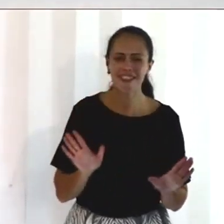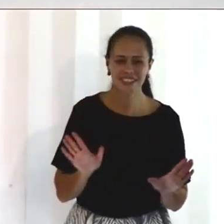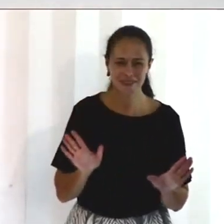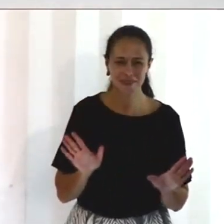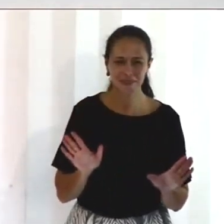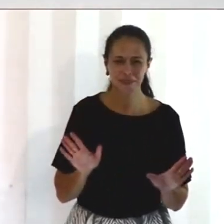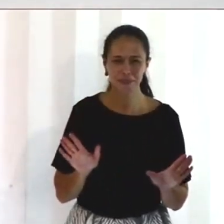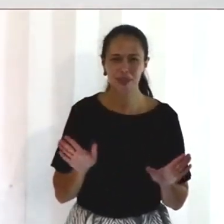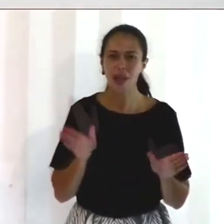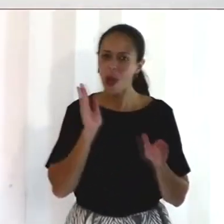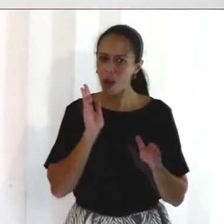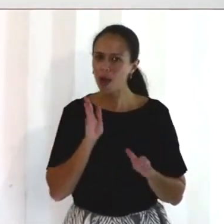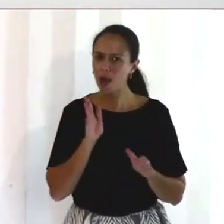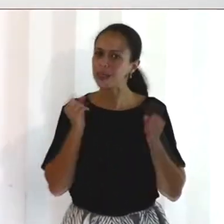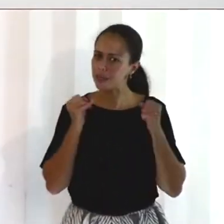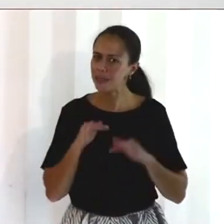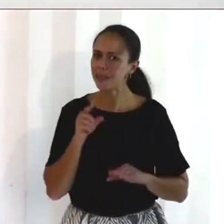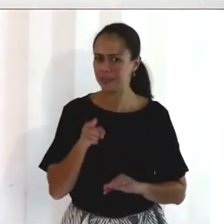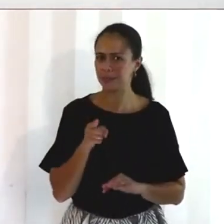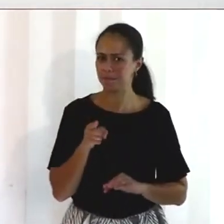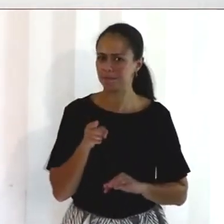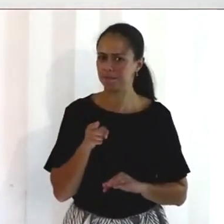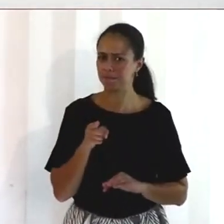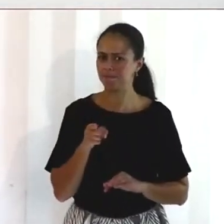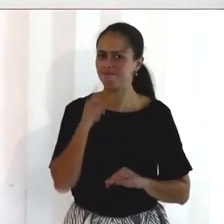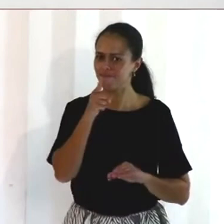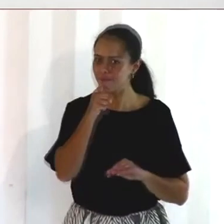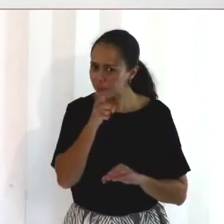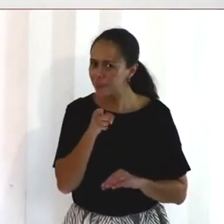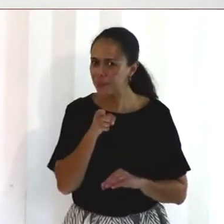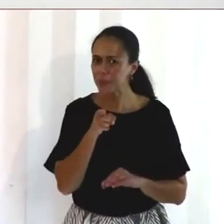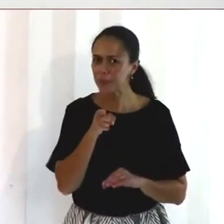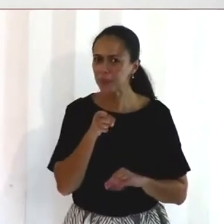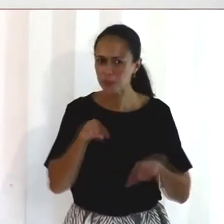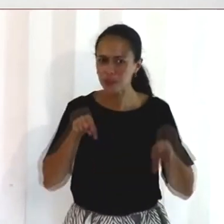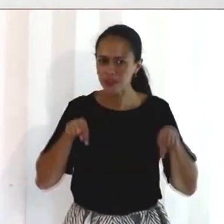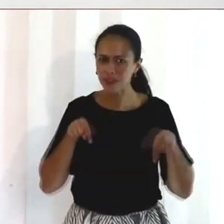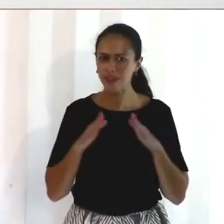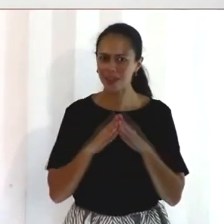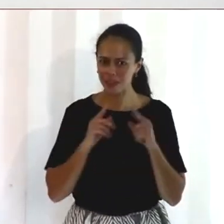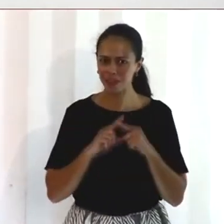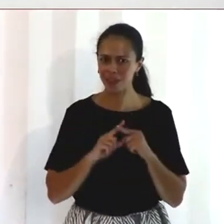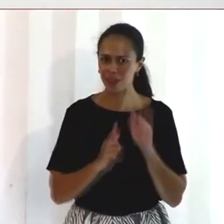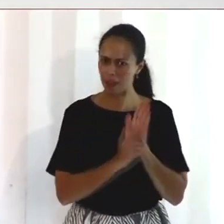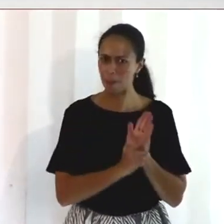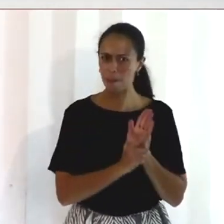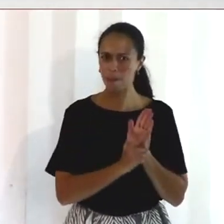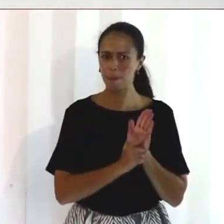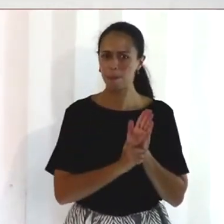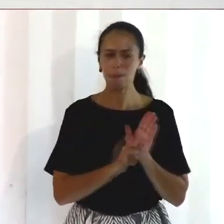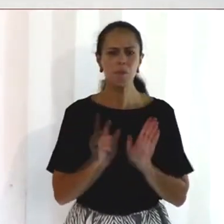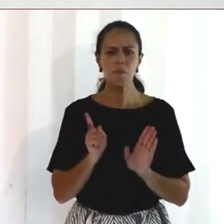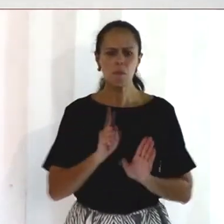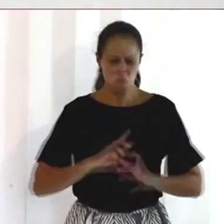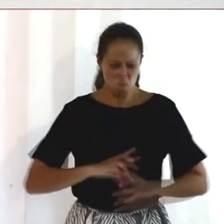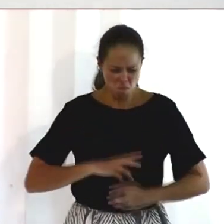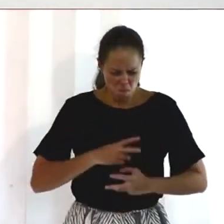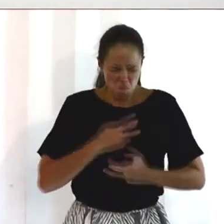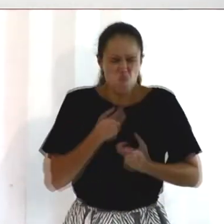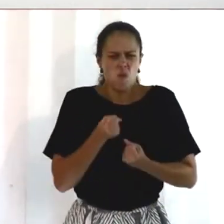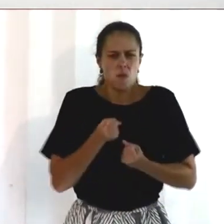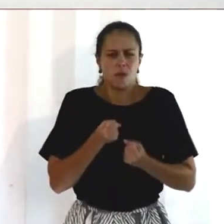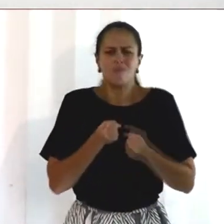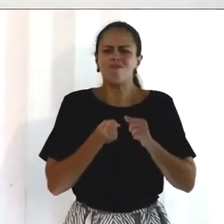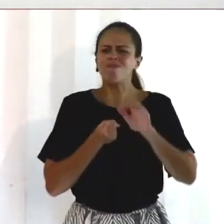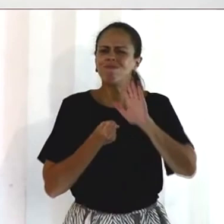queridas irmãs, nós temos de ser uma igreja sem ira, meus irmãos. Não que ela não esteja em nós, mas nós temos de